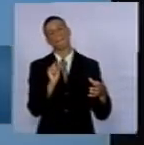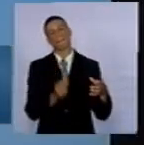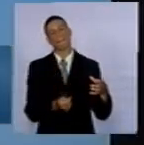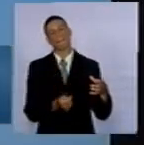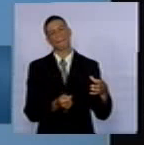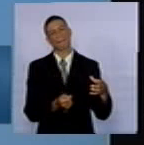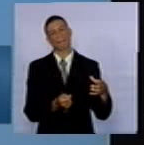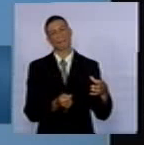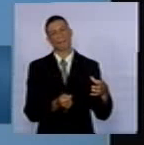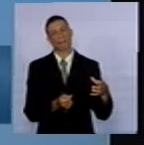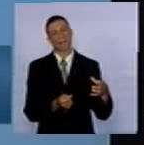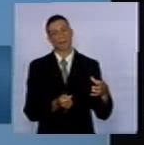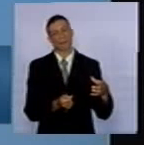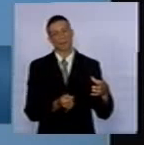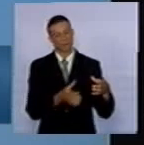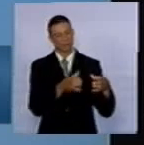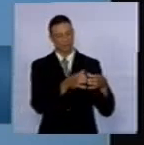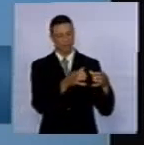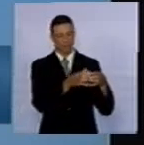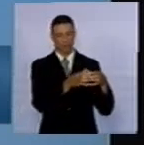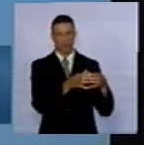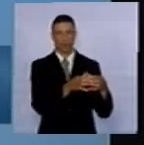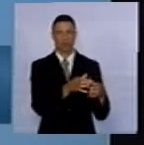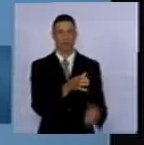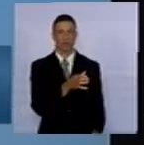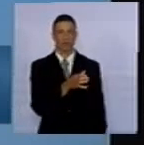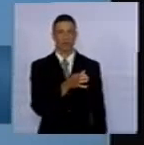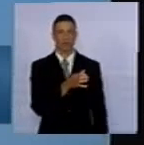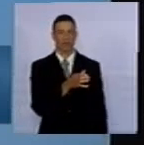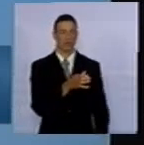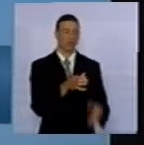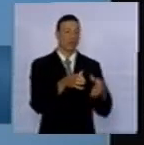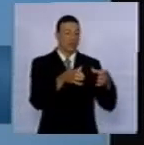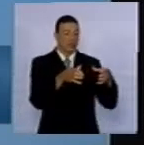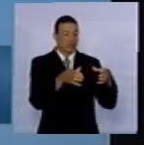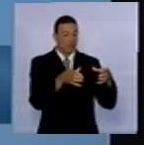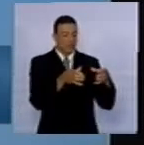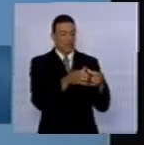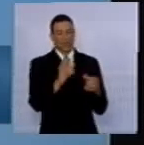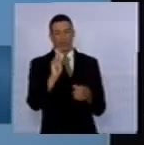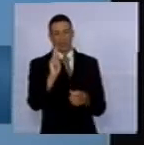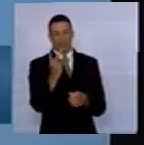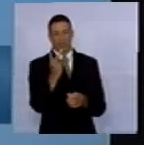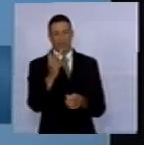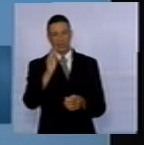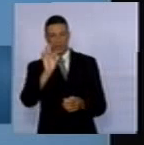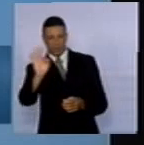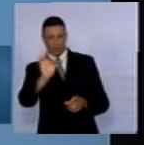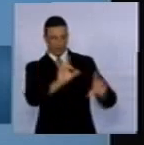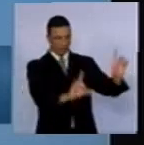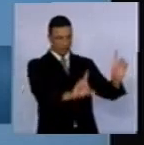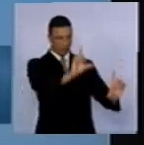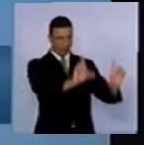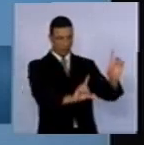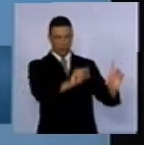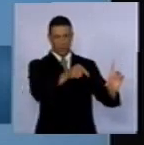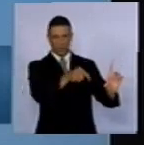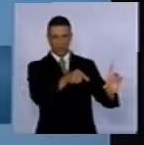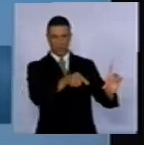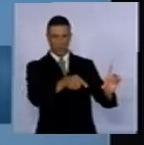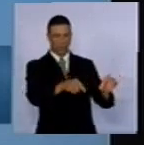o espectro de frequências rádio elétrica e o espectro em VHF para transmitir televisão a televisão era local